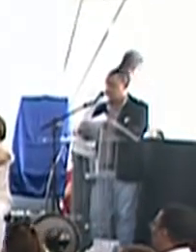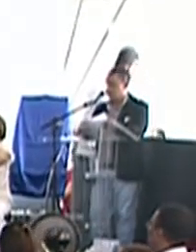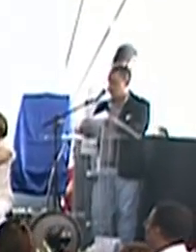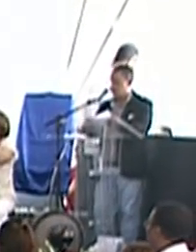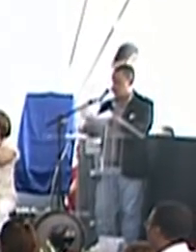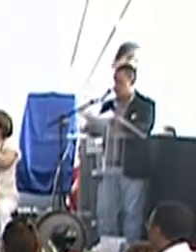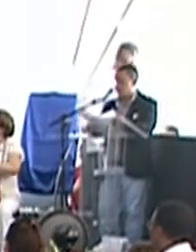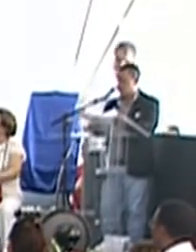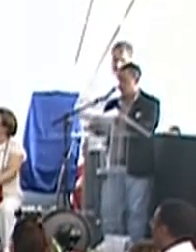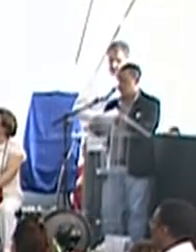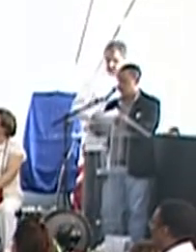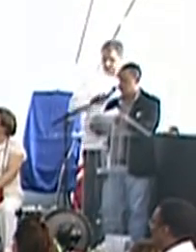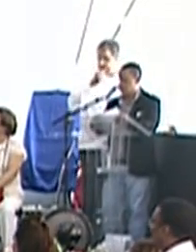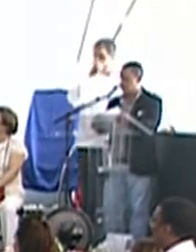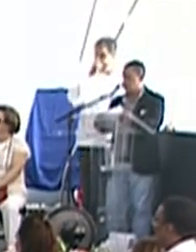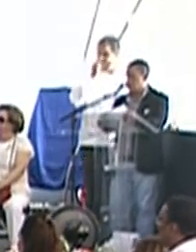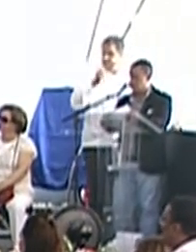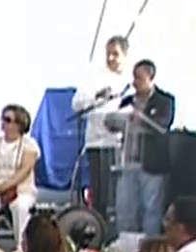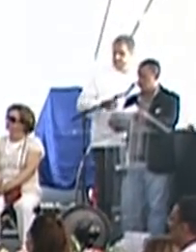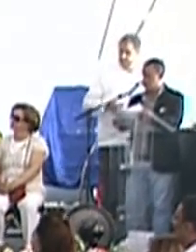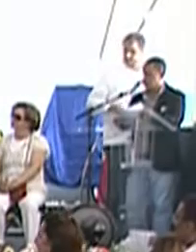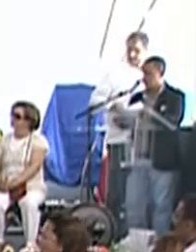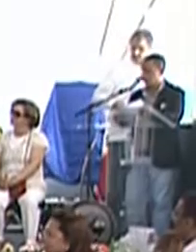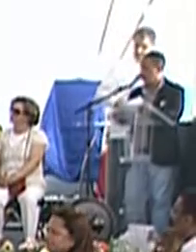E saudar a turma aí do MST.